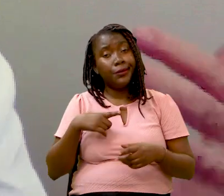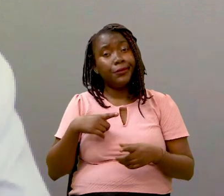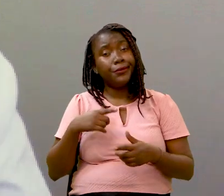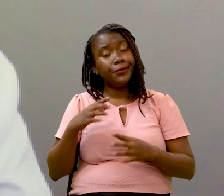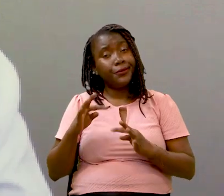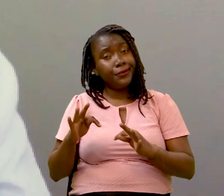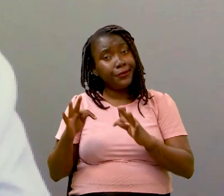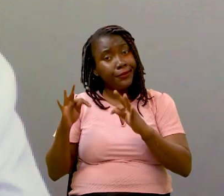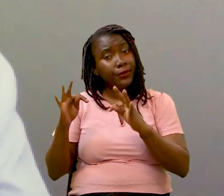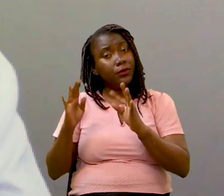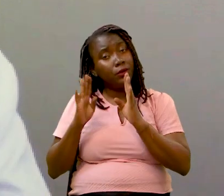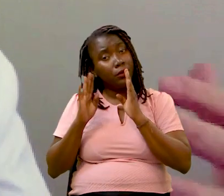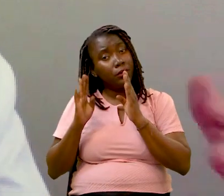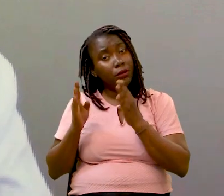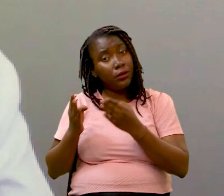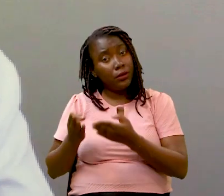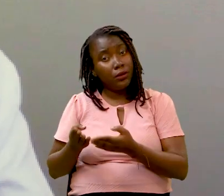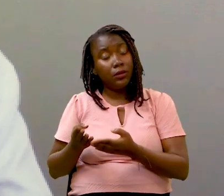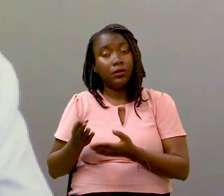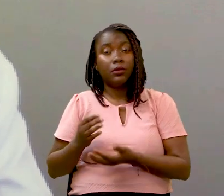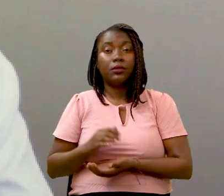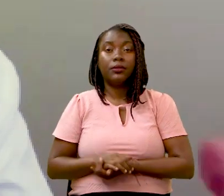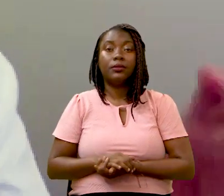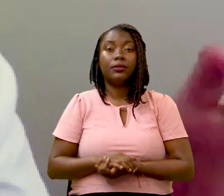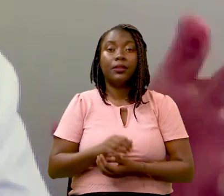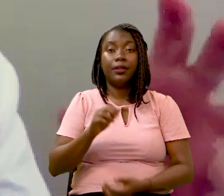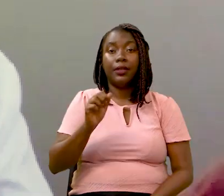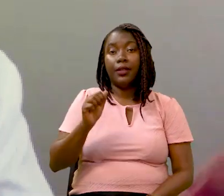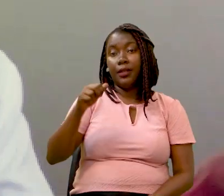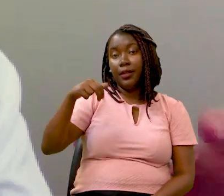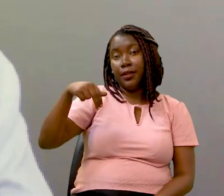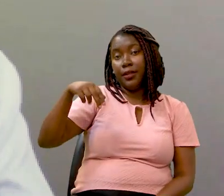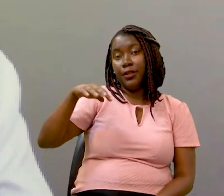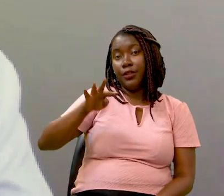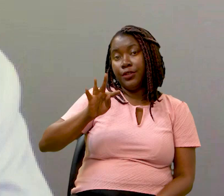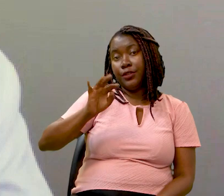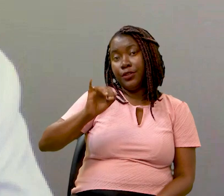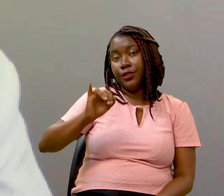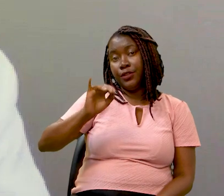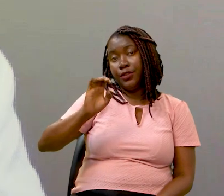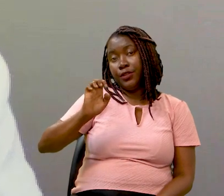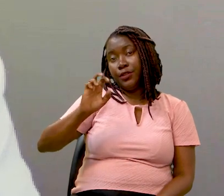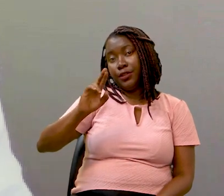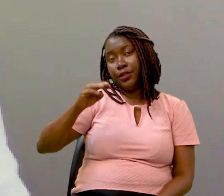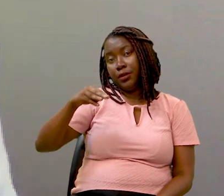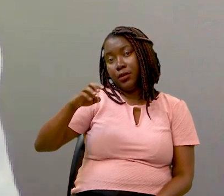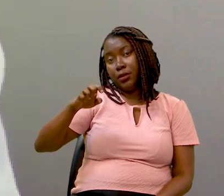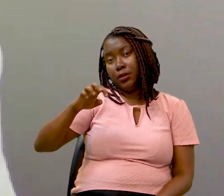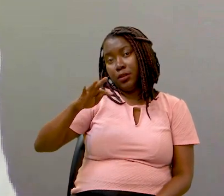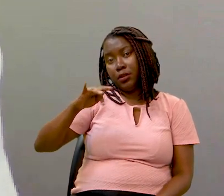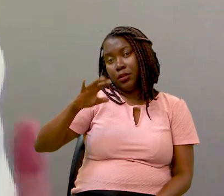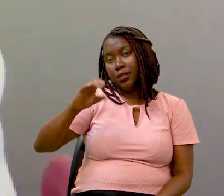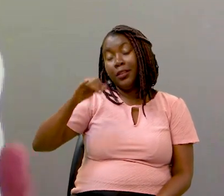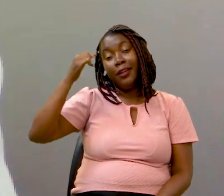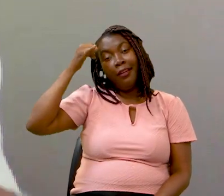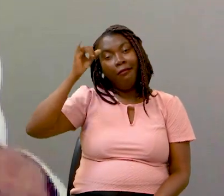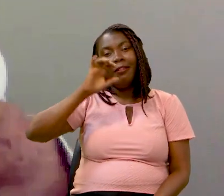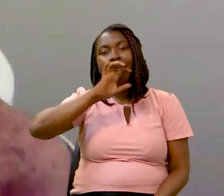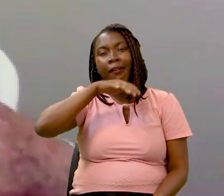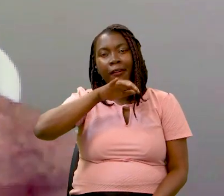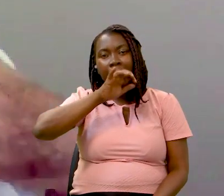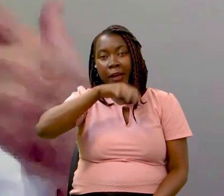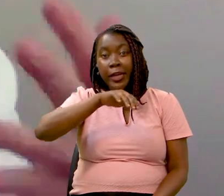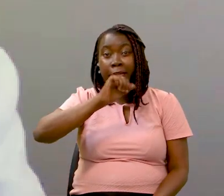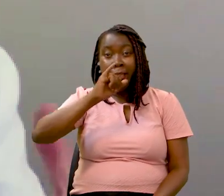um tratamento específico, né? Tratamento antiemético, tratamento para evitar esses vômitos. Se a pessoa chegou a